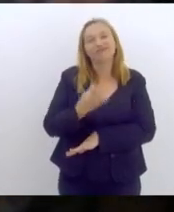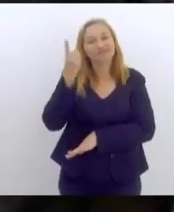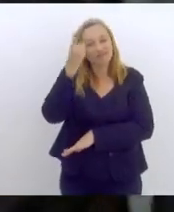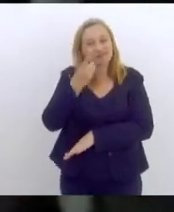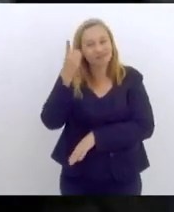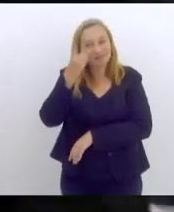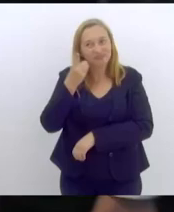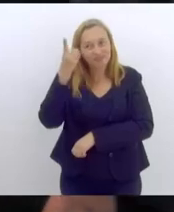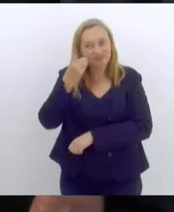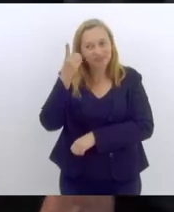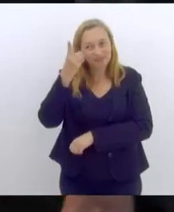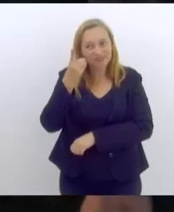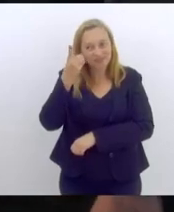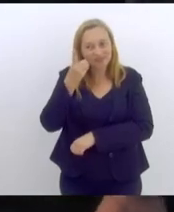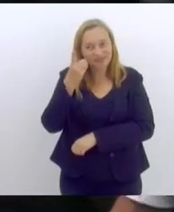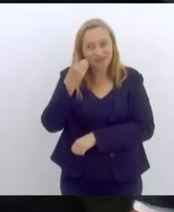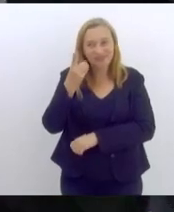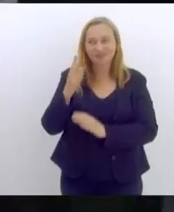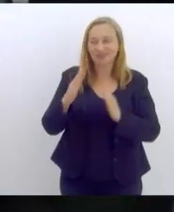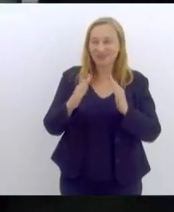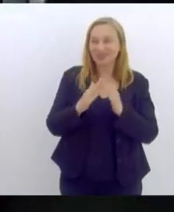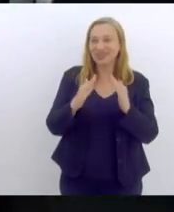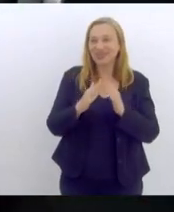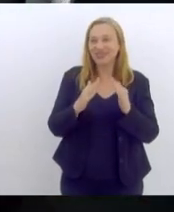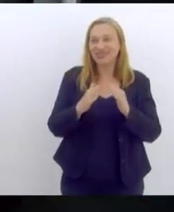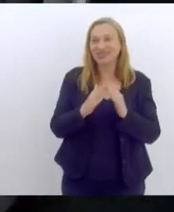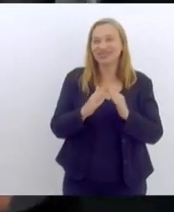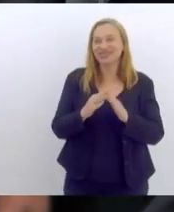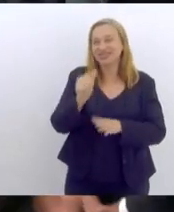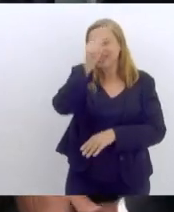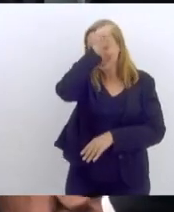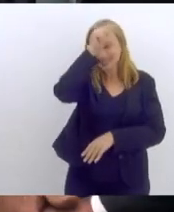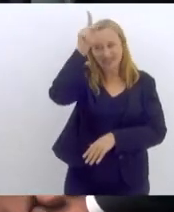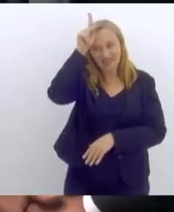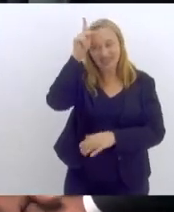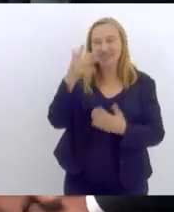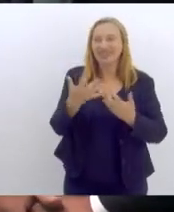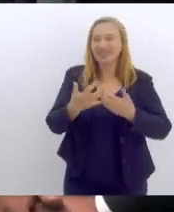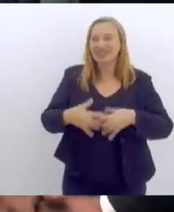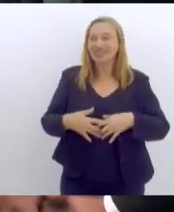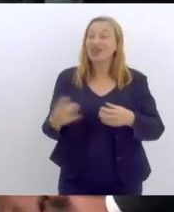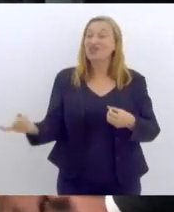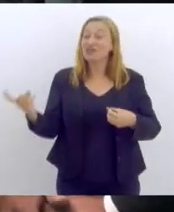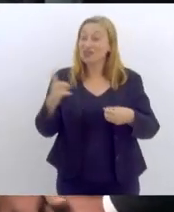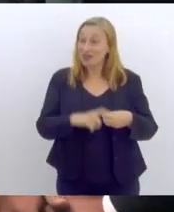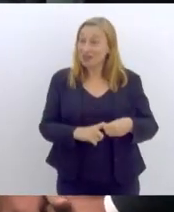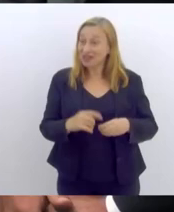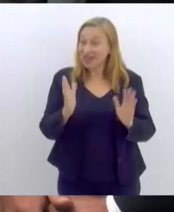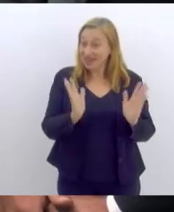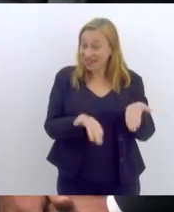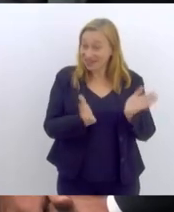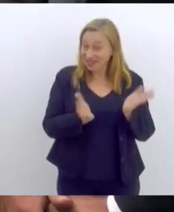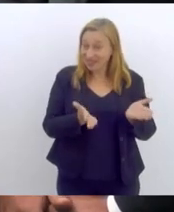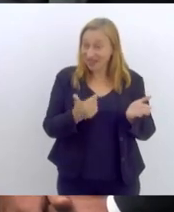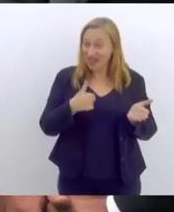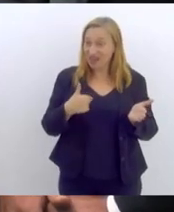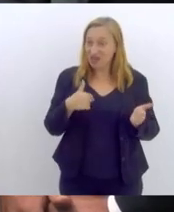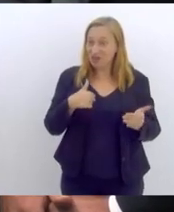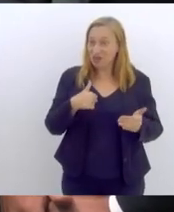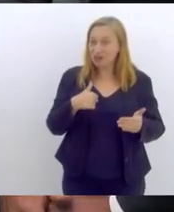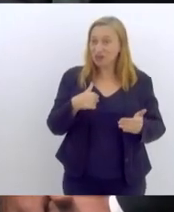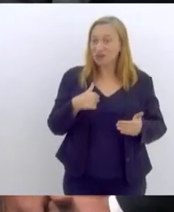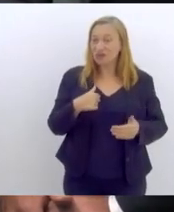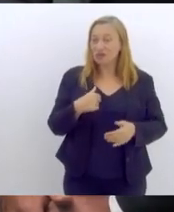deputado, foi deputado nessa casa, foi prefeito de Petrópolis, volta agora, eu assumindo a